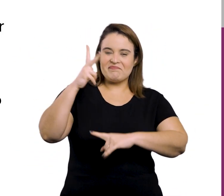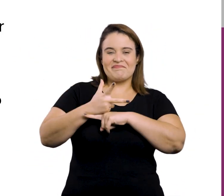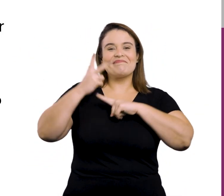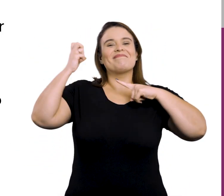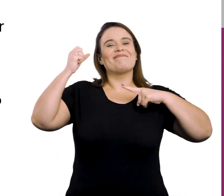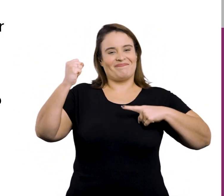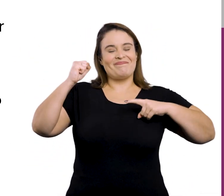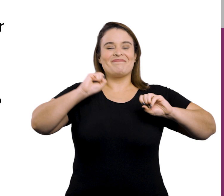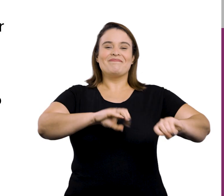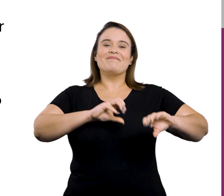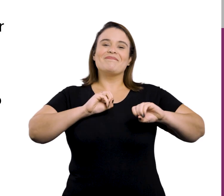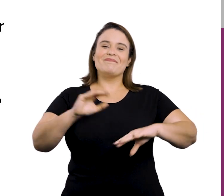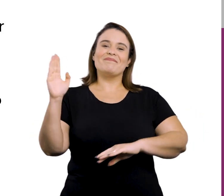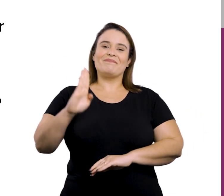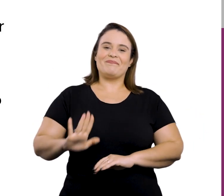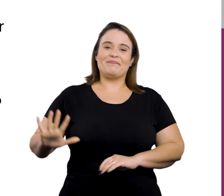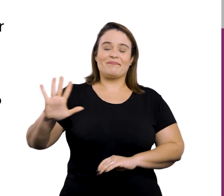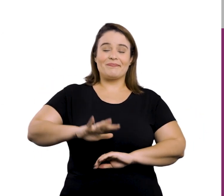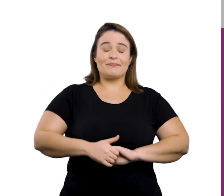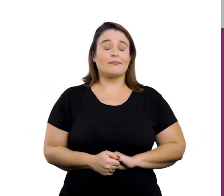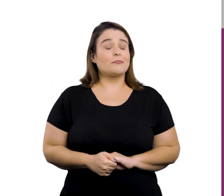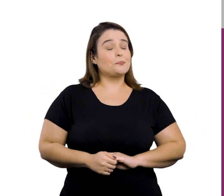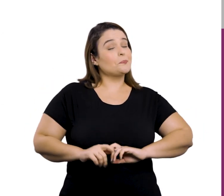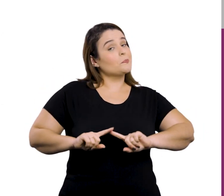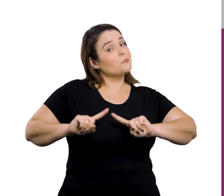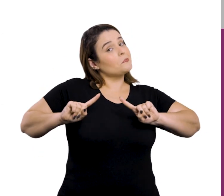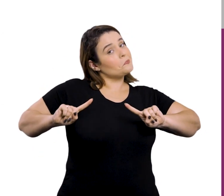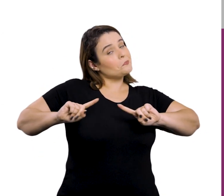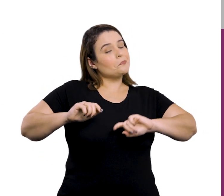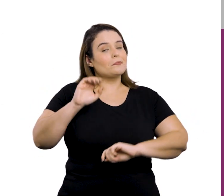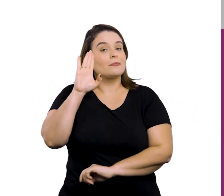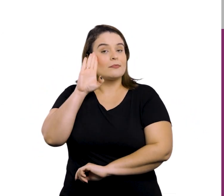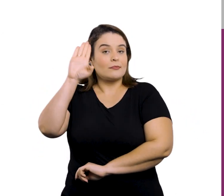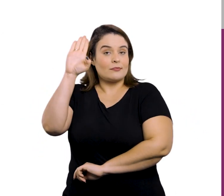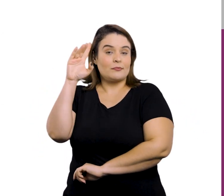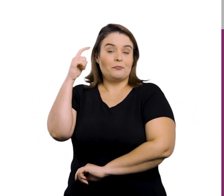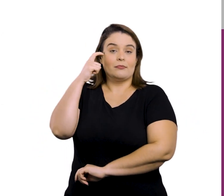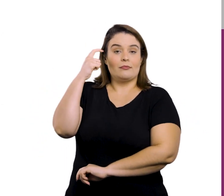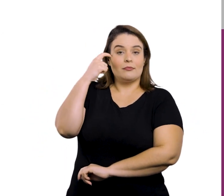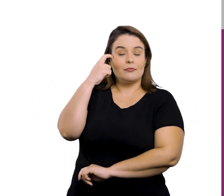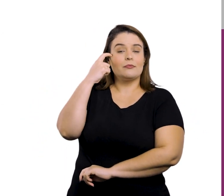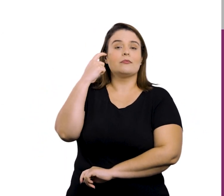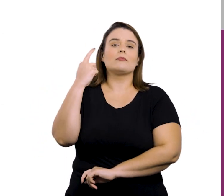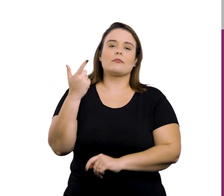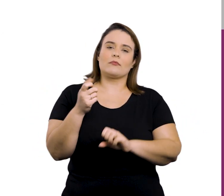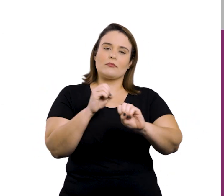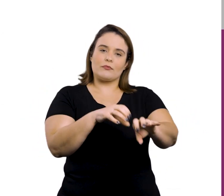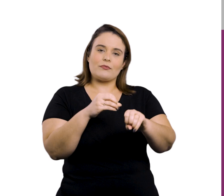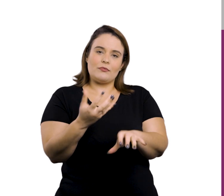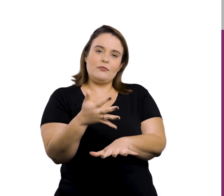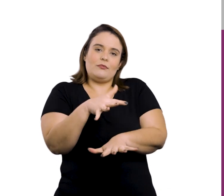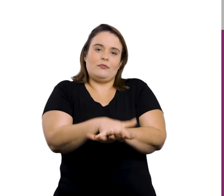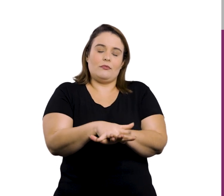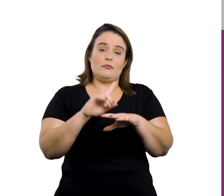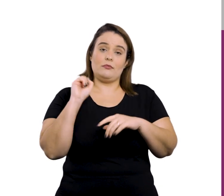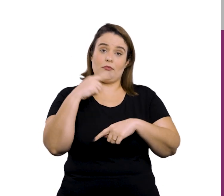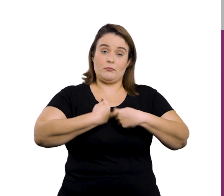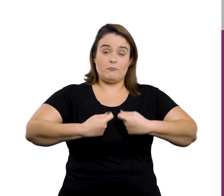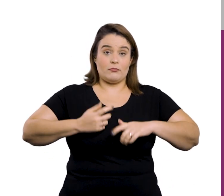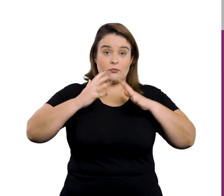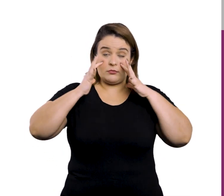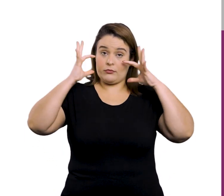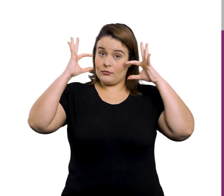ganhos expressivos para o ensino brasileiro. Por outro lado, principalmente a partir da perspectiva da educação